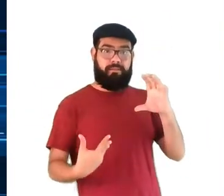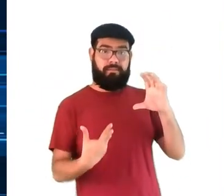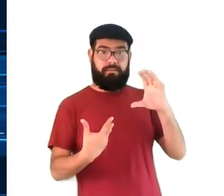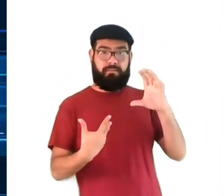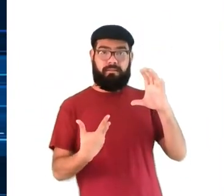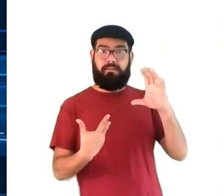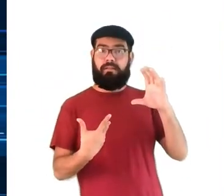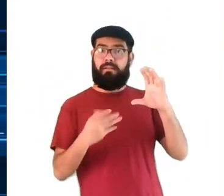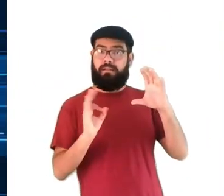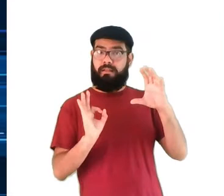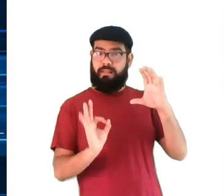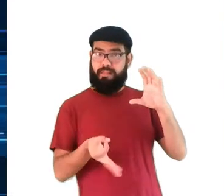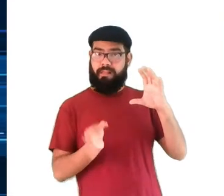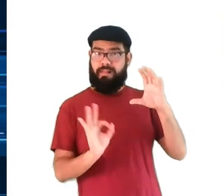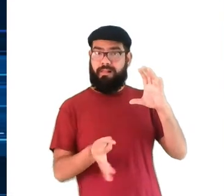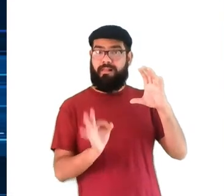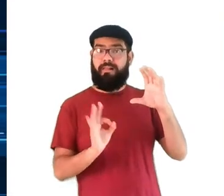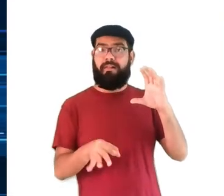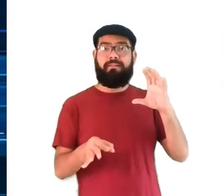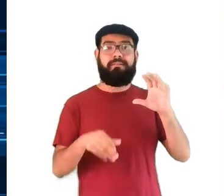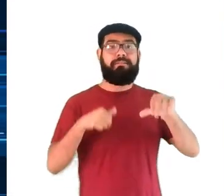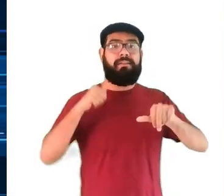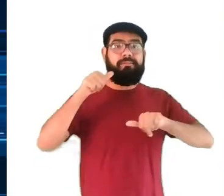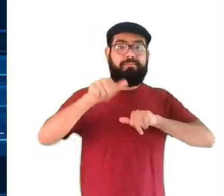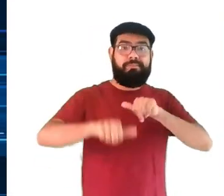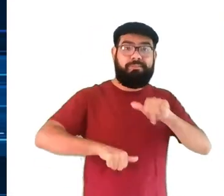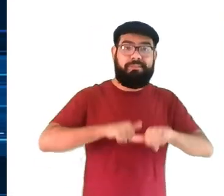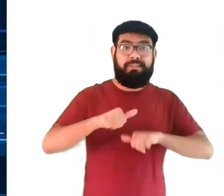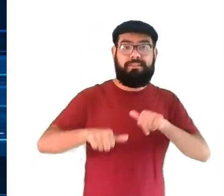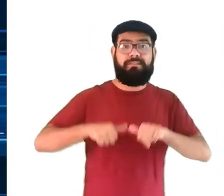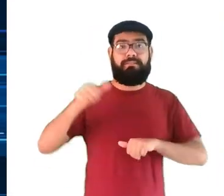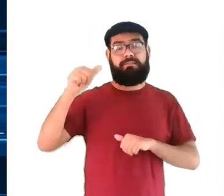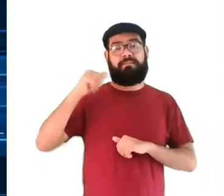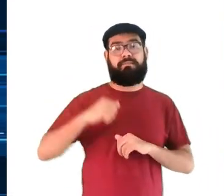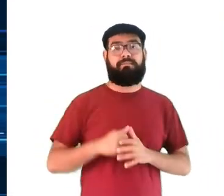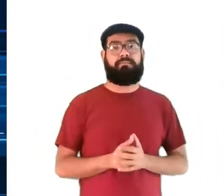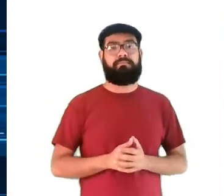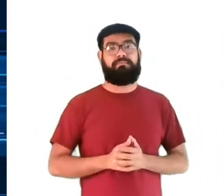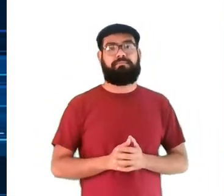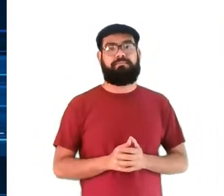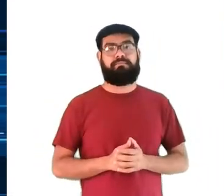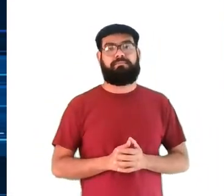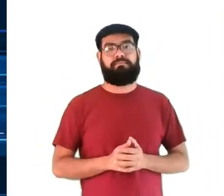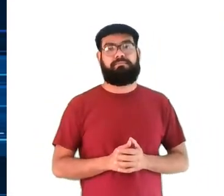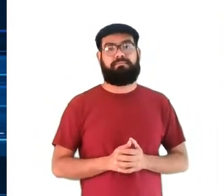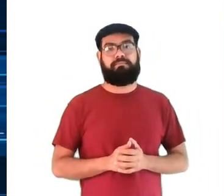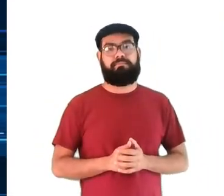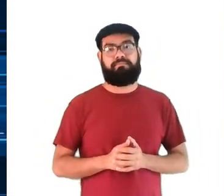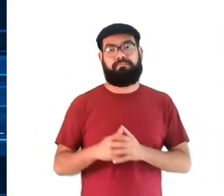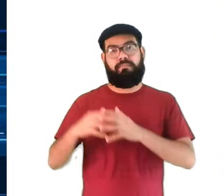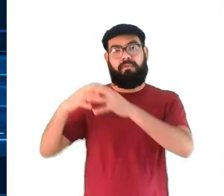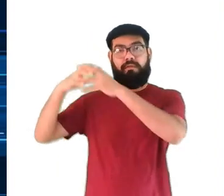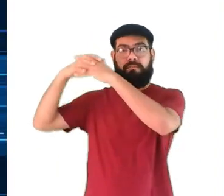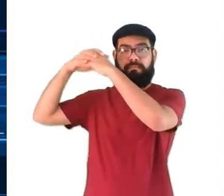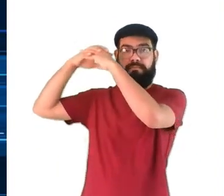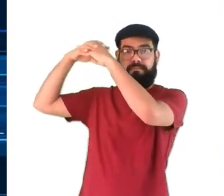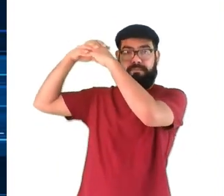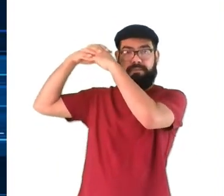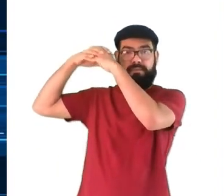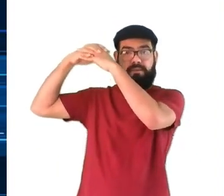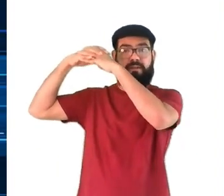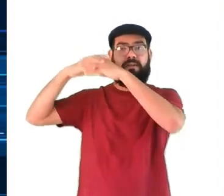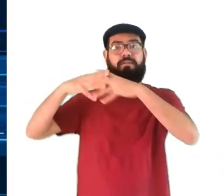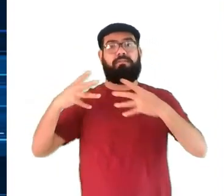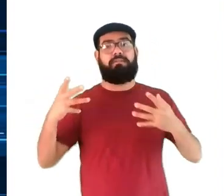né? Das mudanças, principalmente das mudanças psicológicas, das mudanças emocionais,